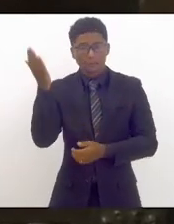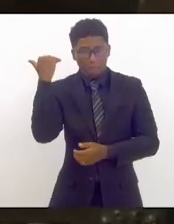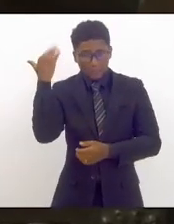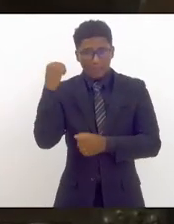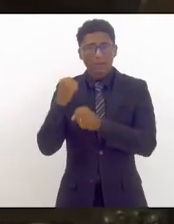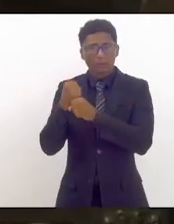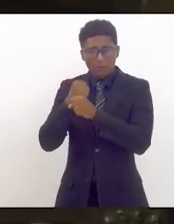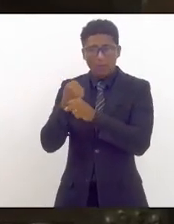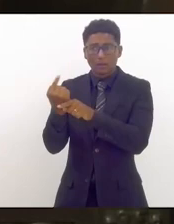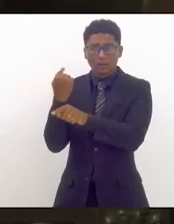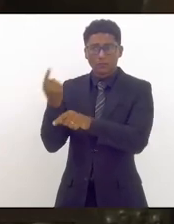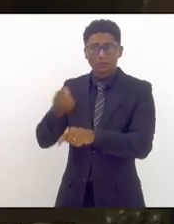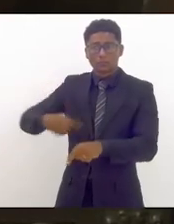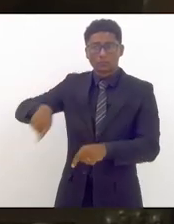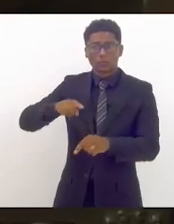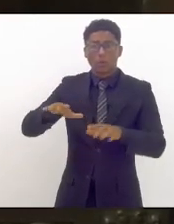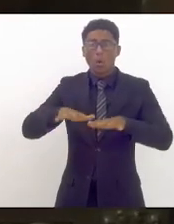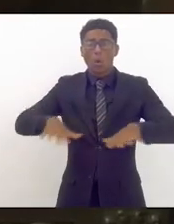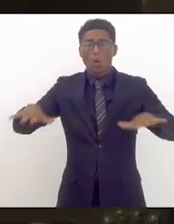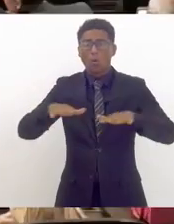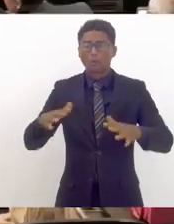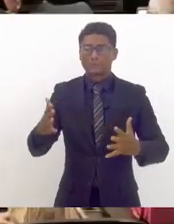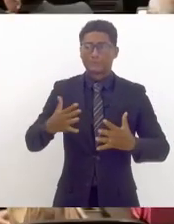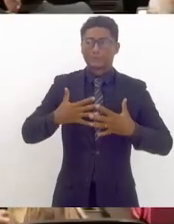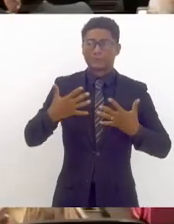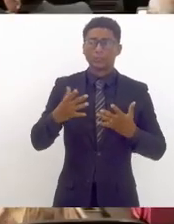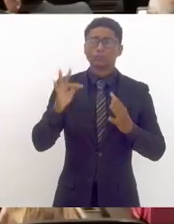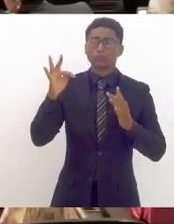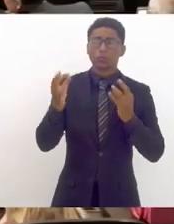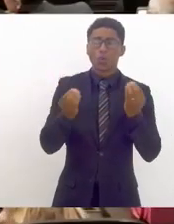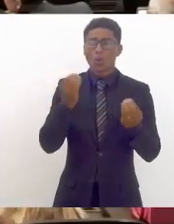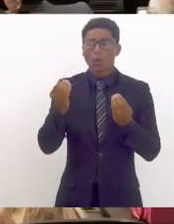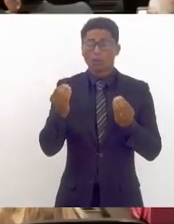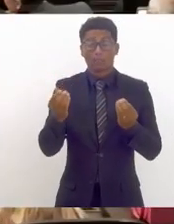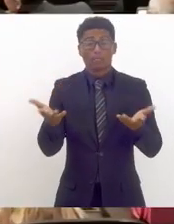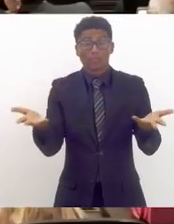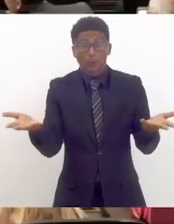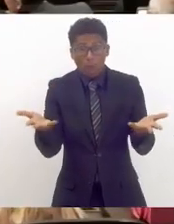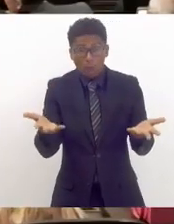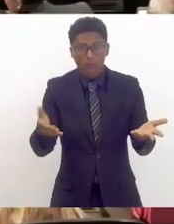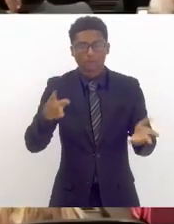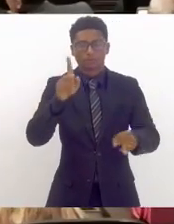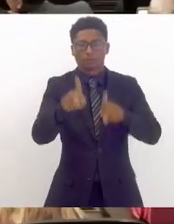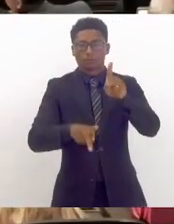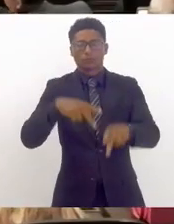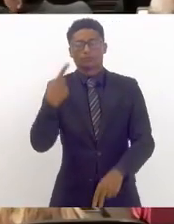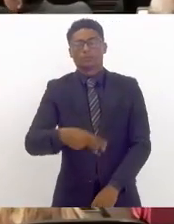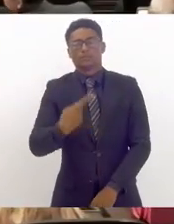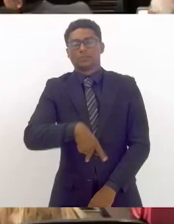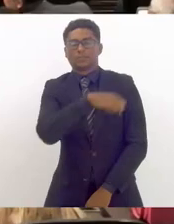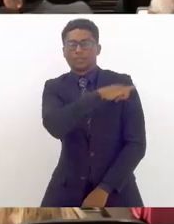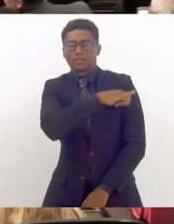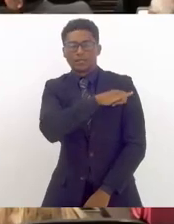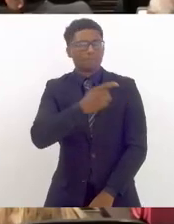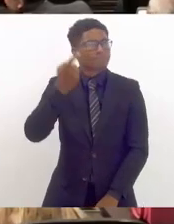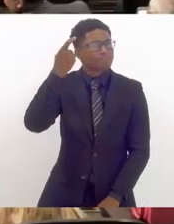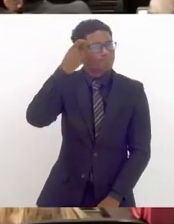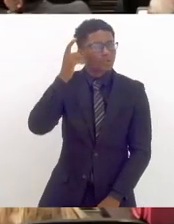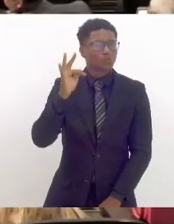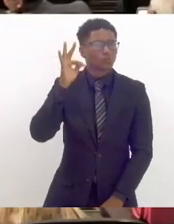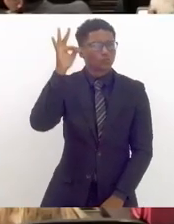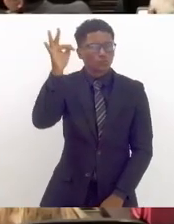nos assombrava com incertezas sobre o futuro. Hoje, a população do Rio de Janeiro enxerga o futuro não mais com